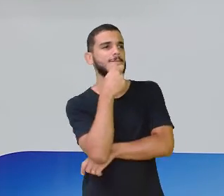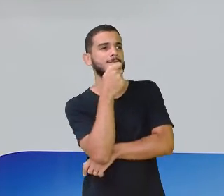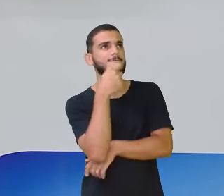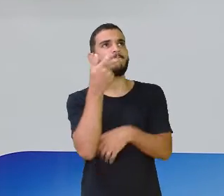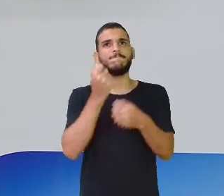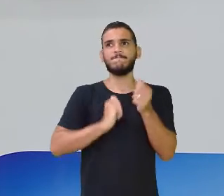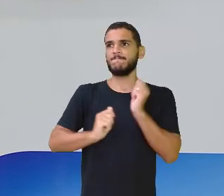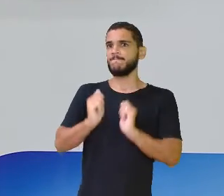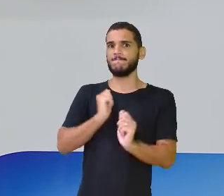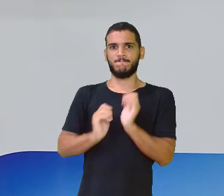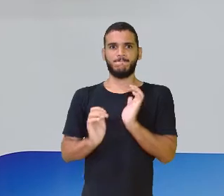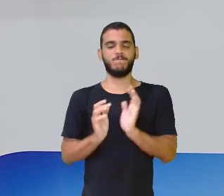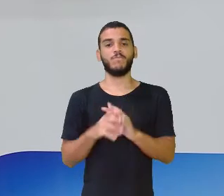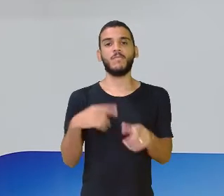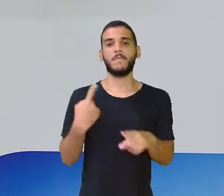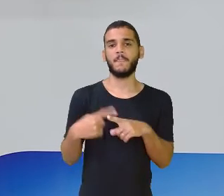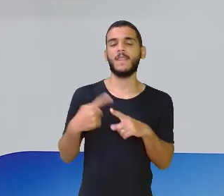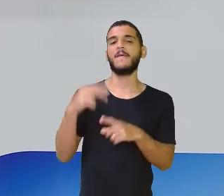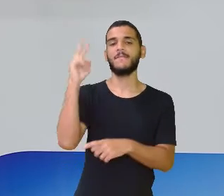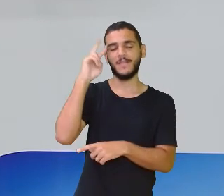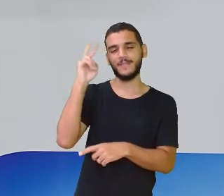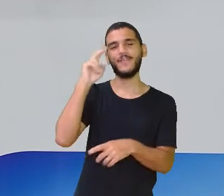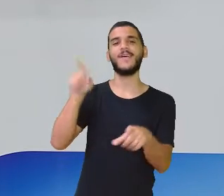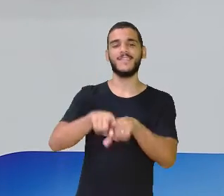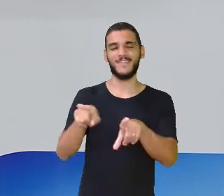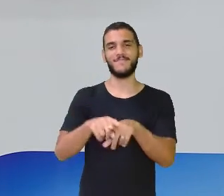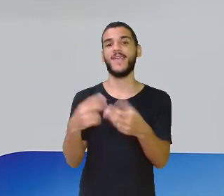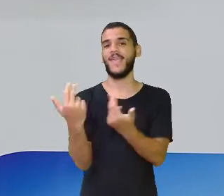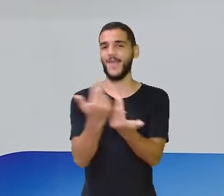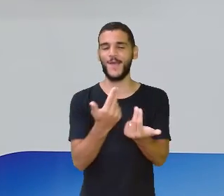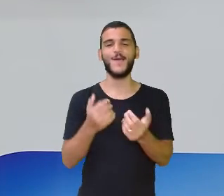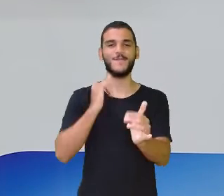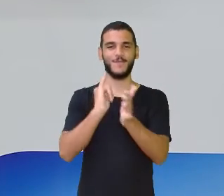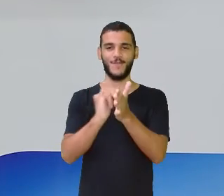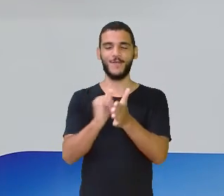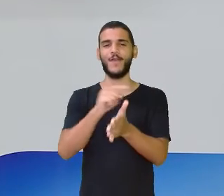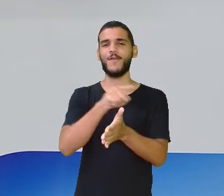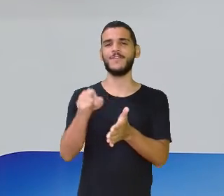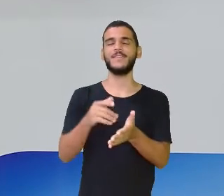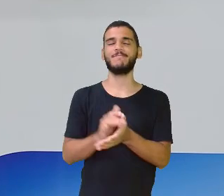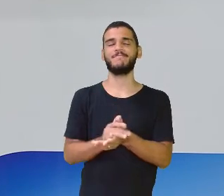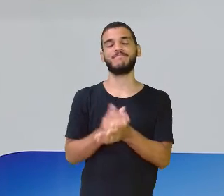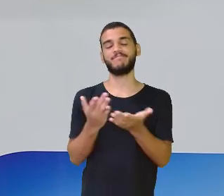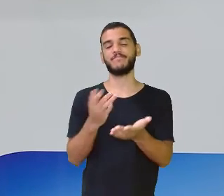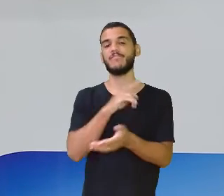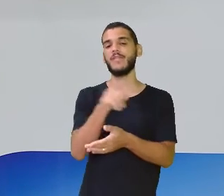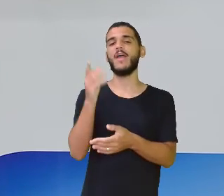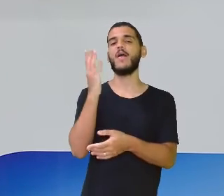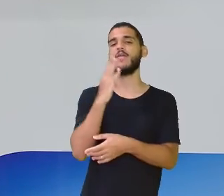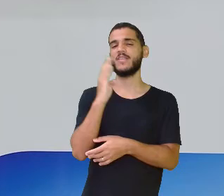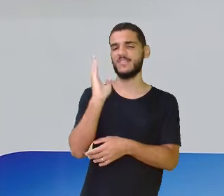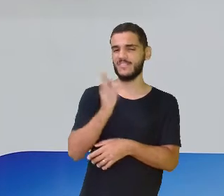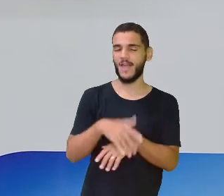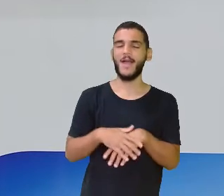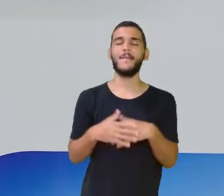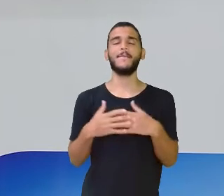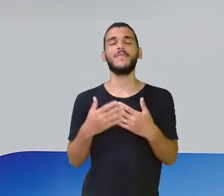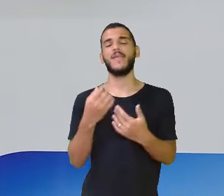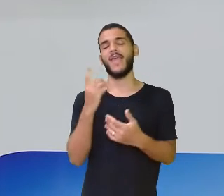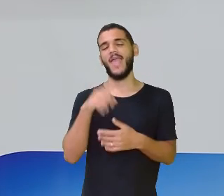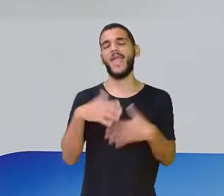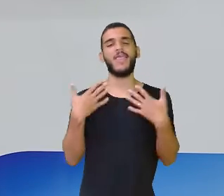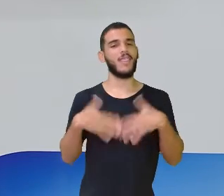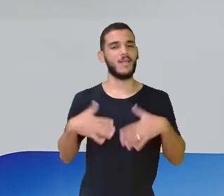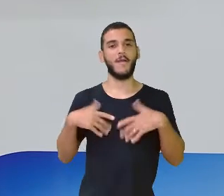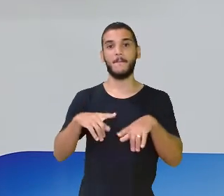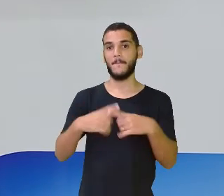vinha acontecer. Na história também é assim, no conto. Você ali fica aquela... Quando é um conto que você já conhece, tranquilo, não é? Você sabe o que vai